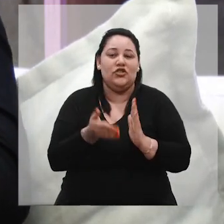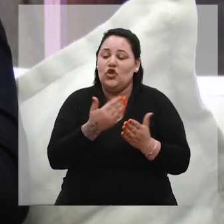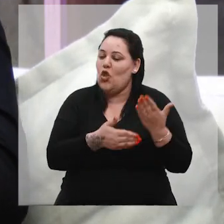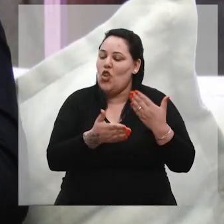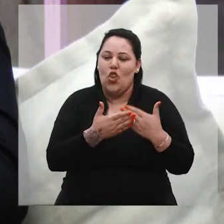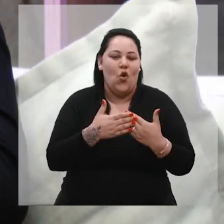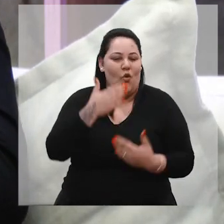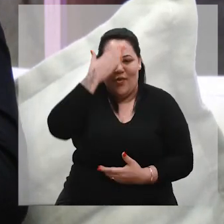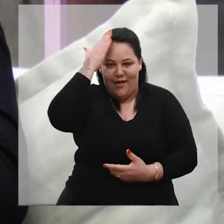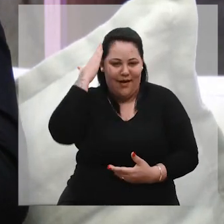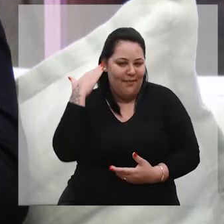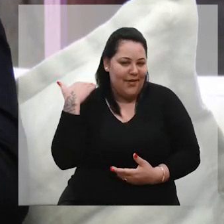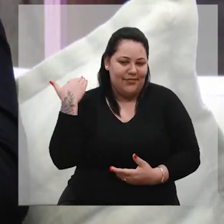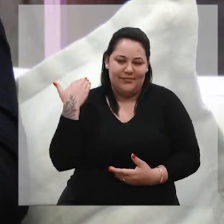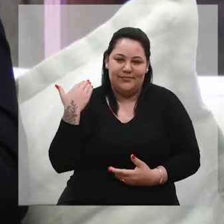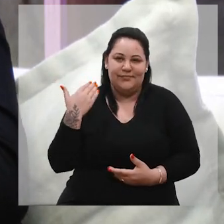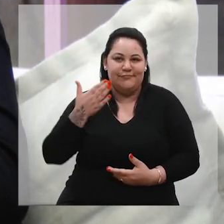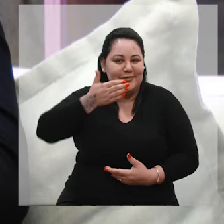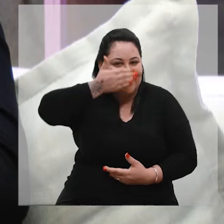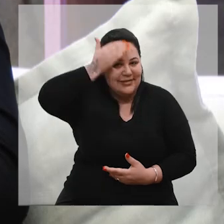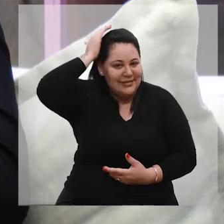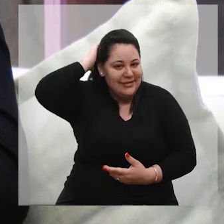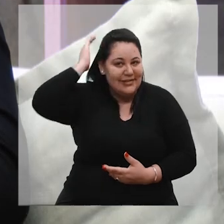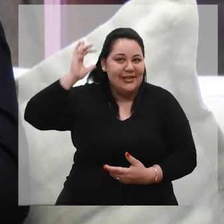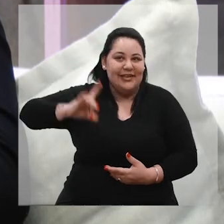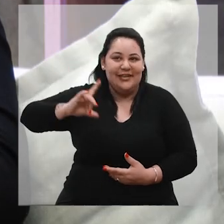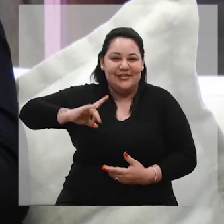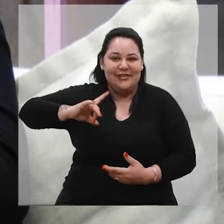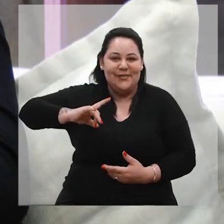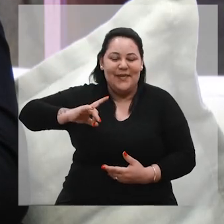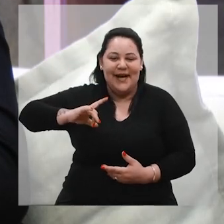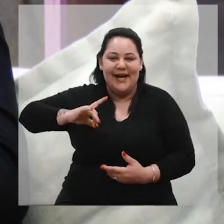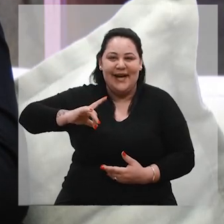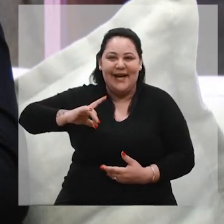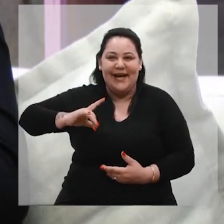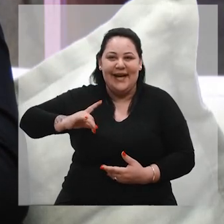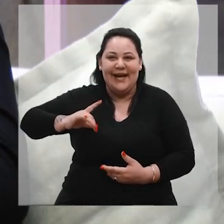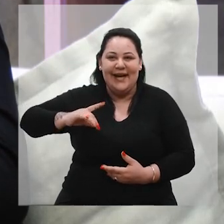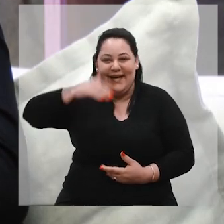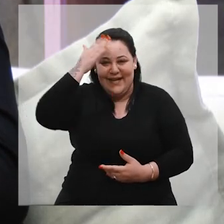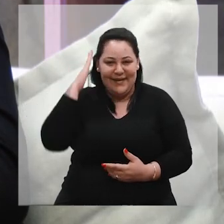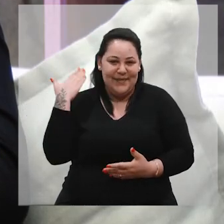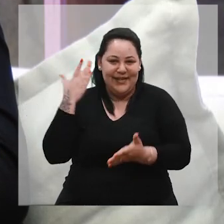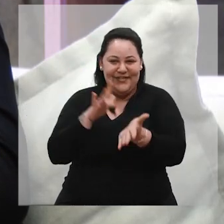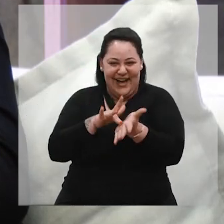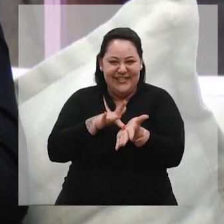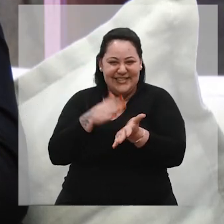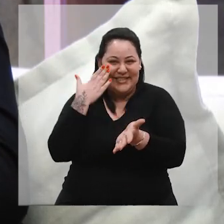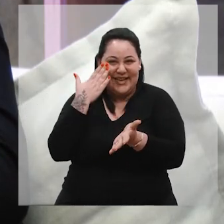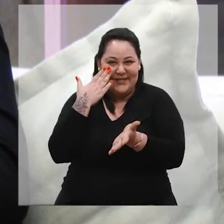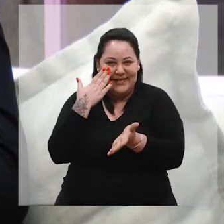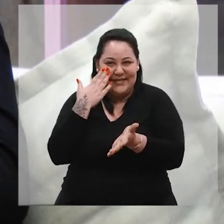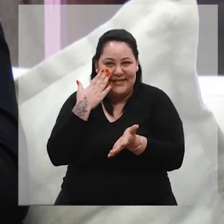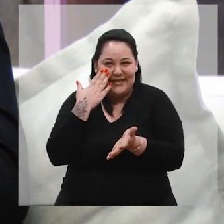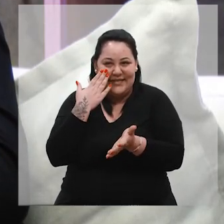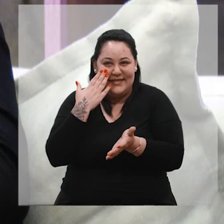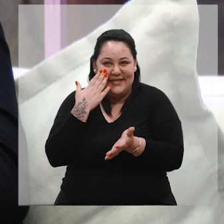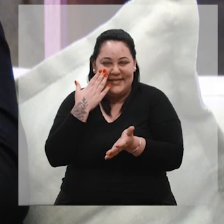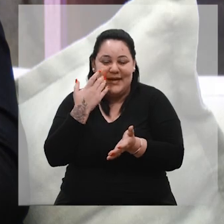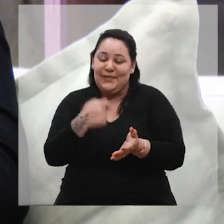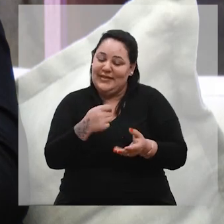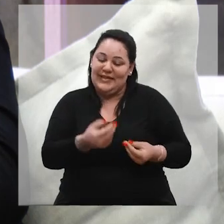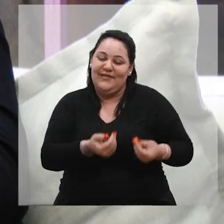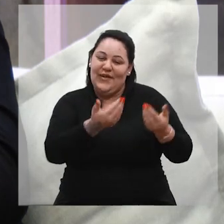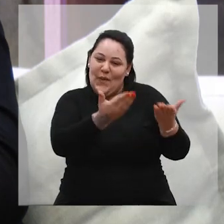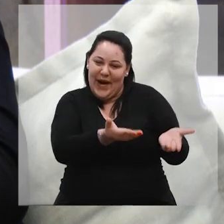cabelo inteiro. E eu tinha uma peruca exatamente igual a ela, assim. Ela tá lá na minha casa, não deveria guardar, eu